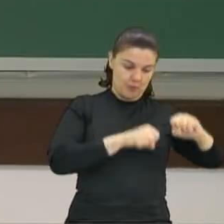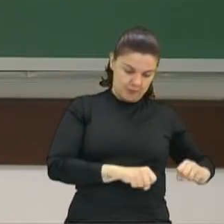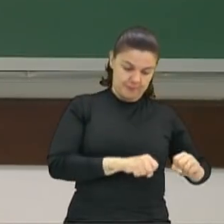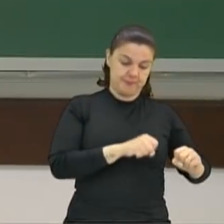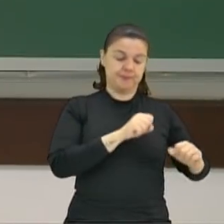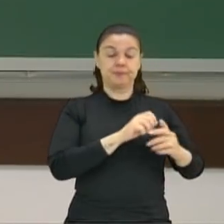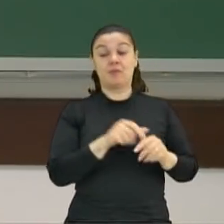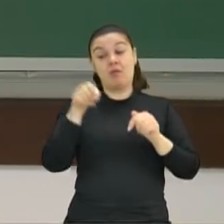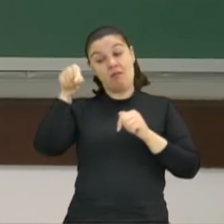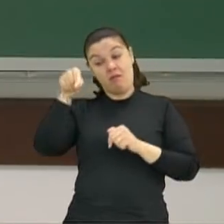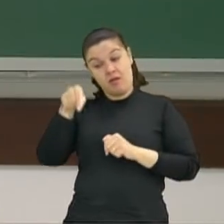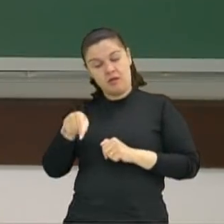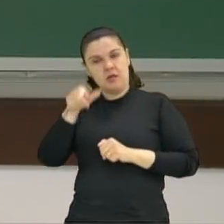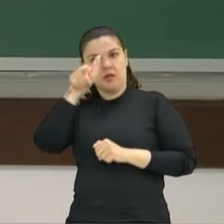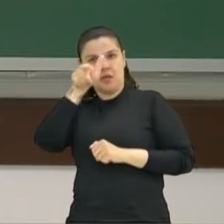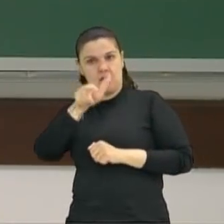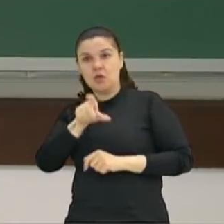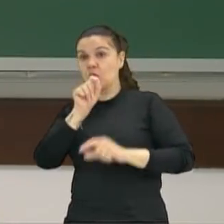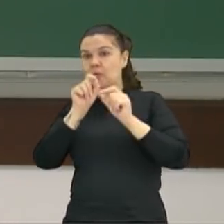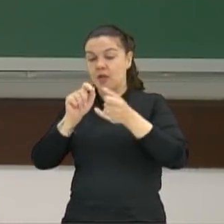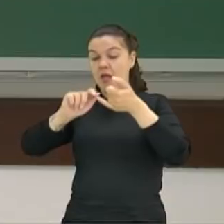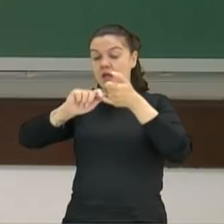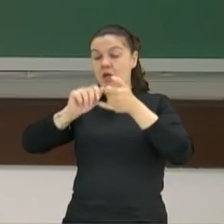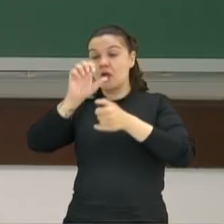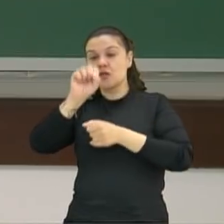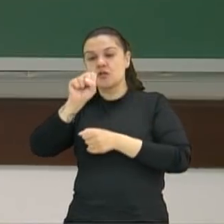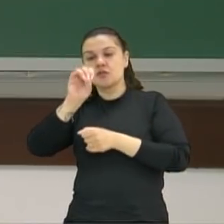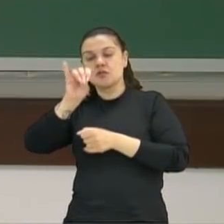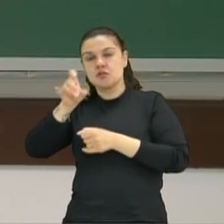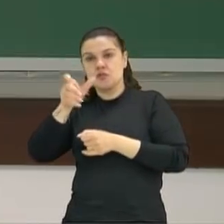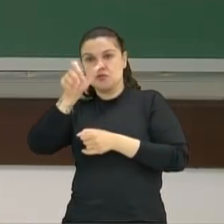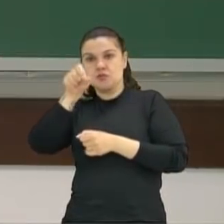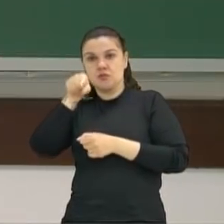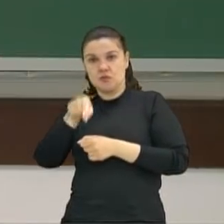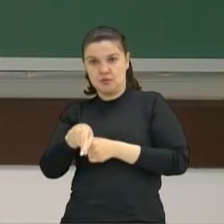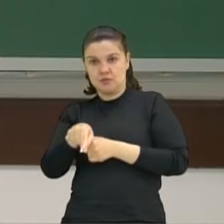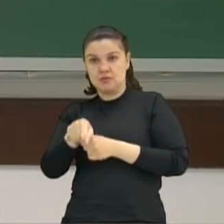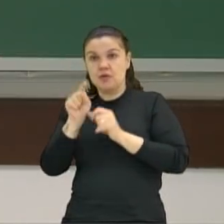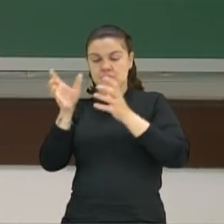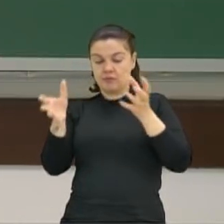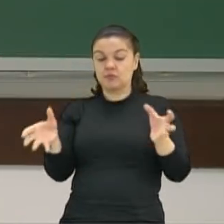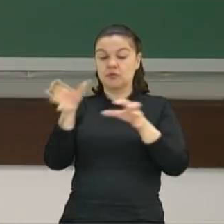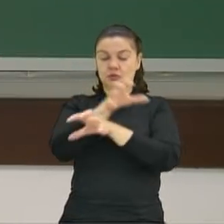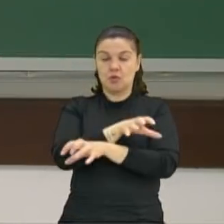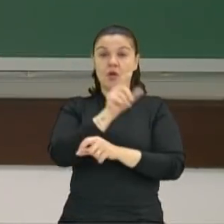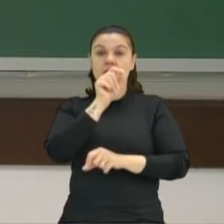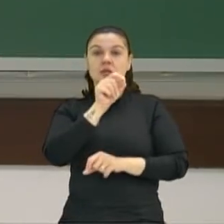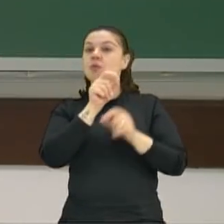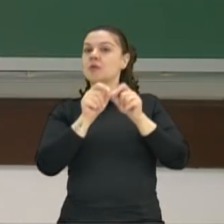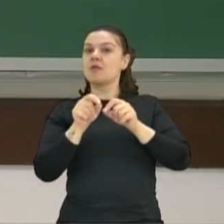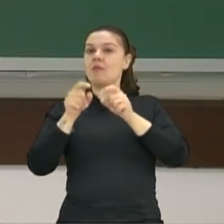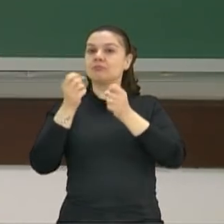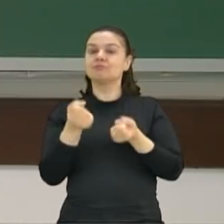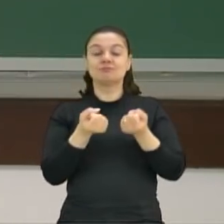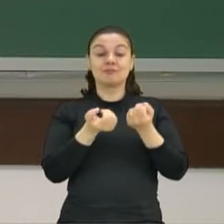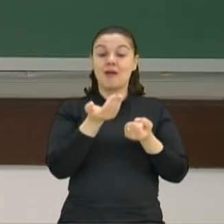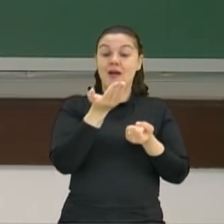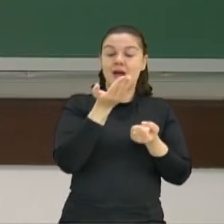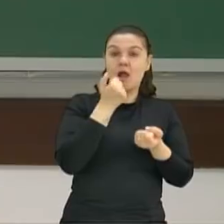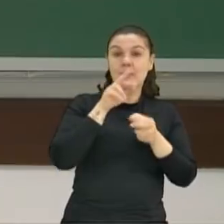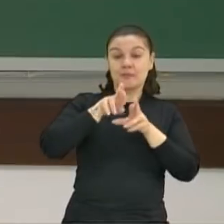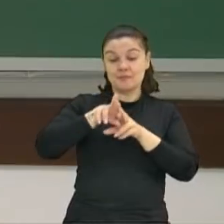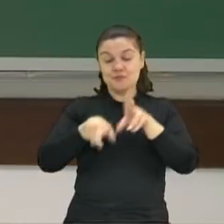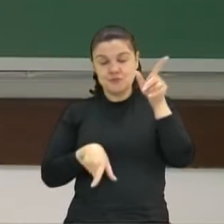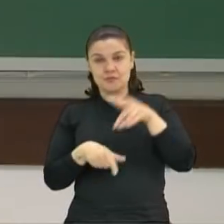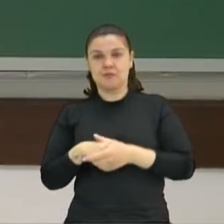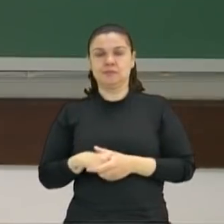esse milho e é plantado soja naquele mesmo lugar. Isso é rotação de terras, tá? Também